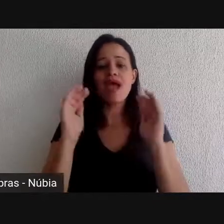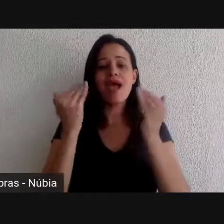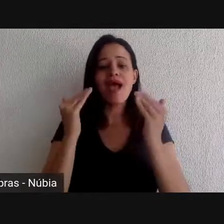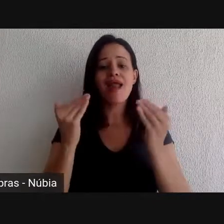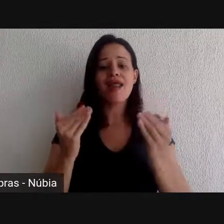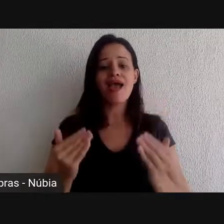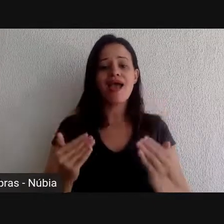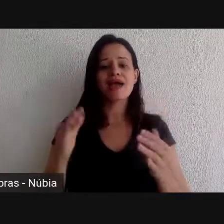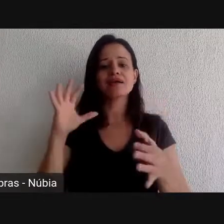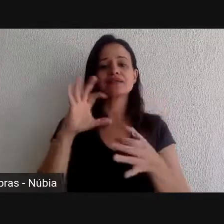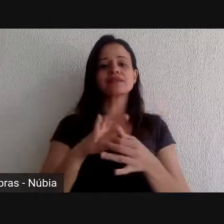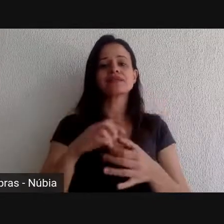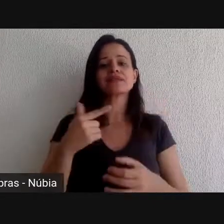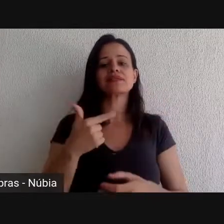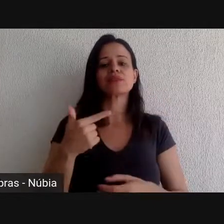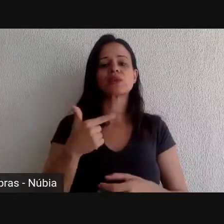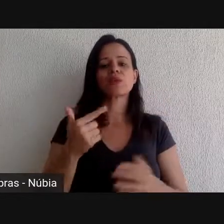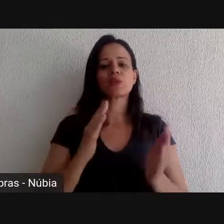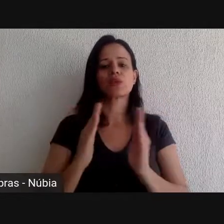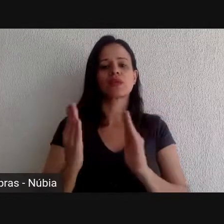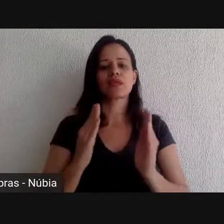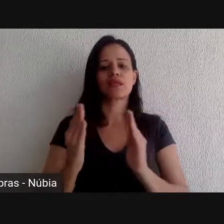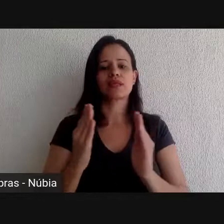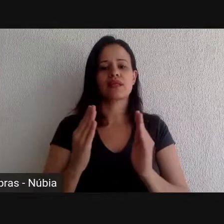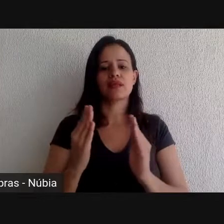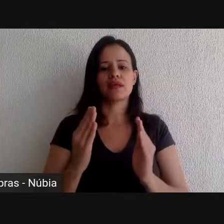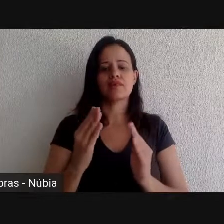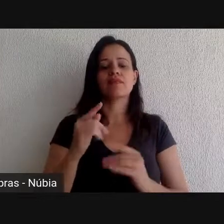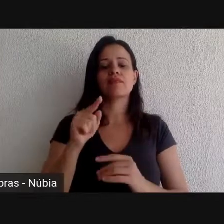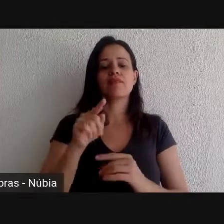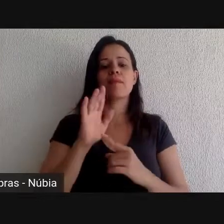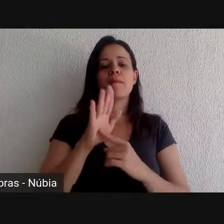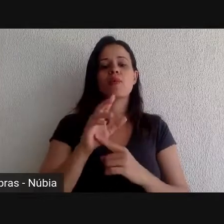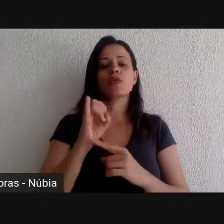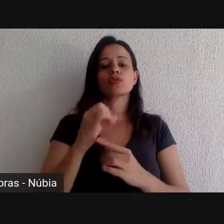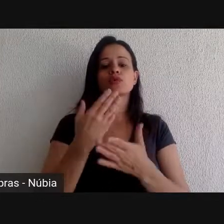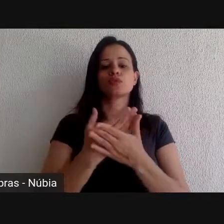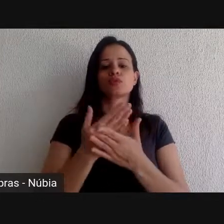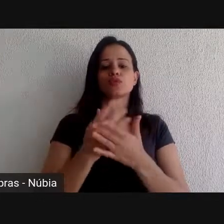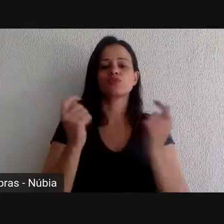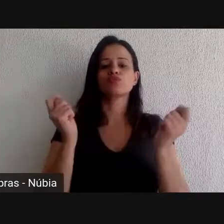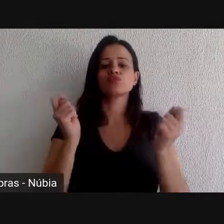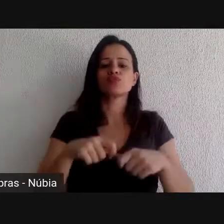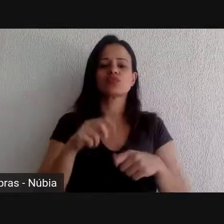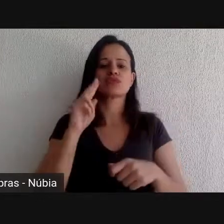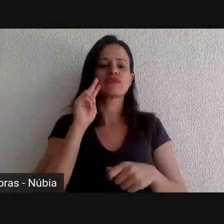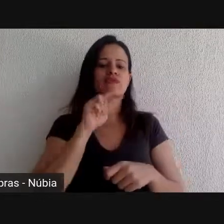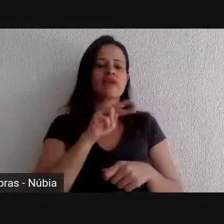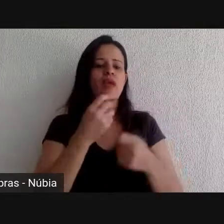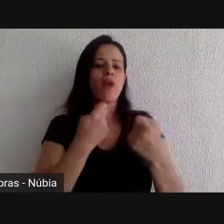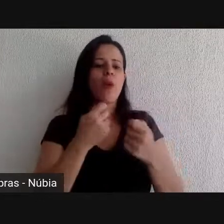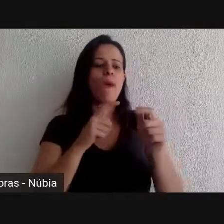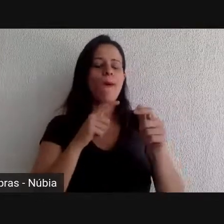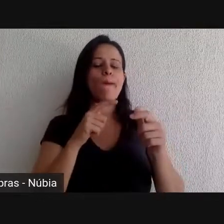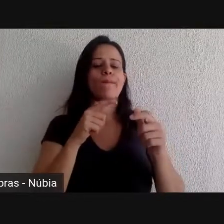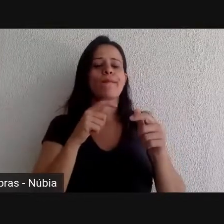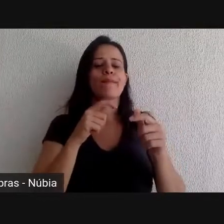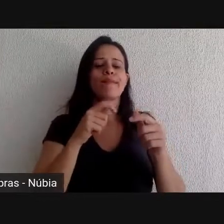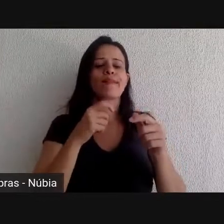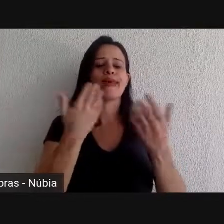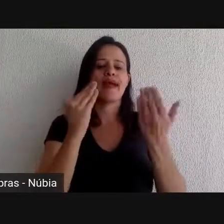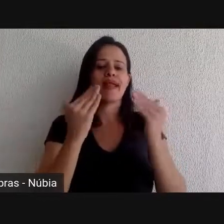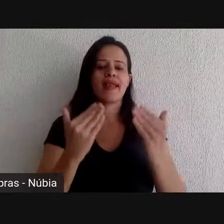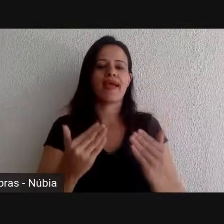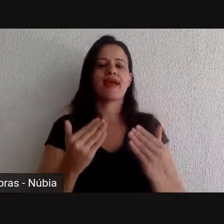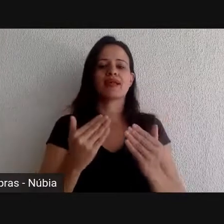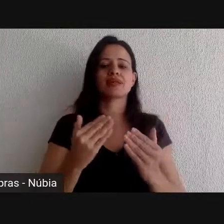etapa. Então, é como se fosse uma análise de admissibilidade para ver se o estudo pode ir para a fila de análise de mérito. E o que a gente verifica